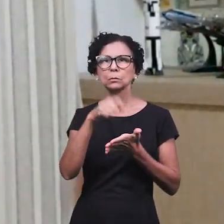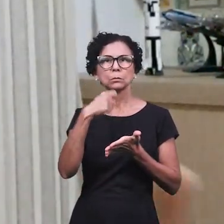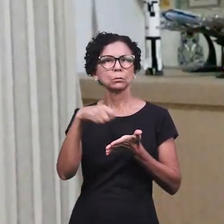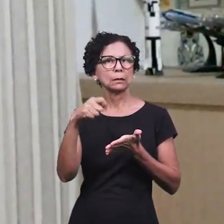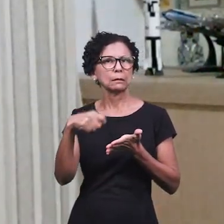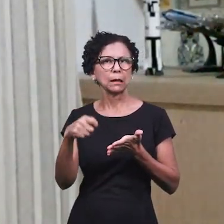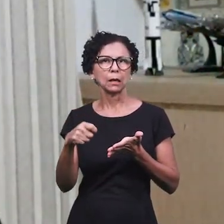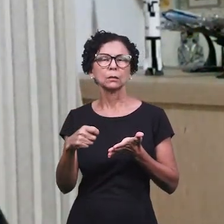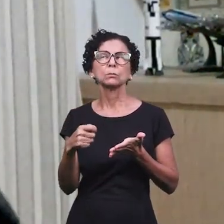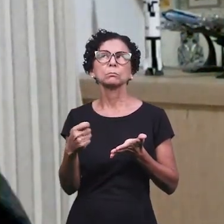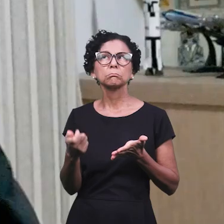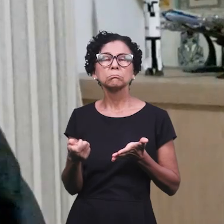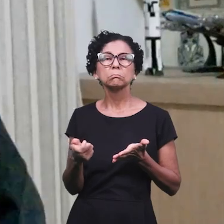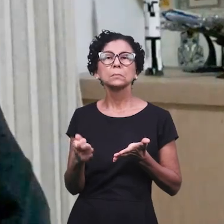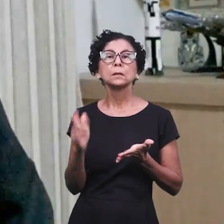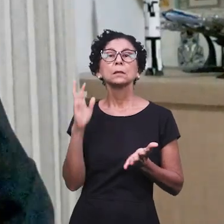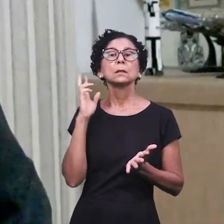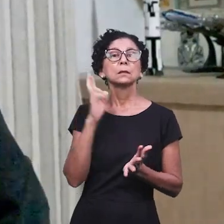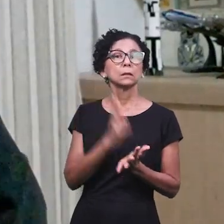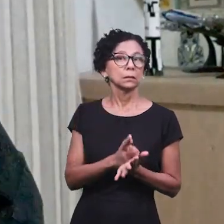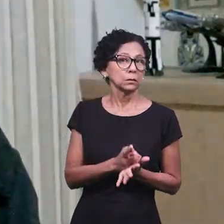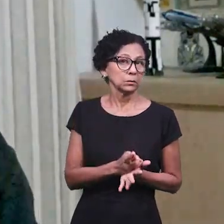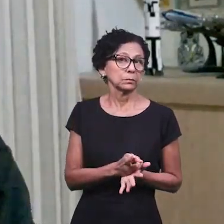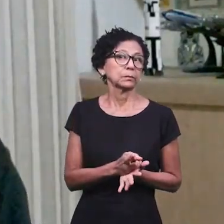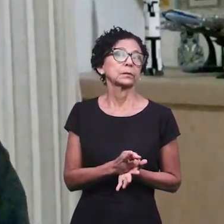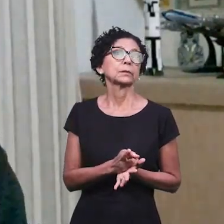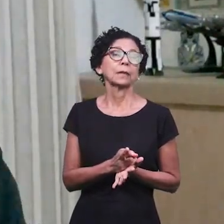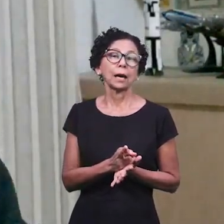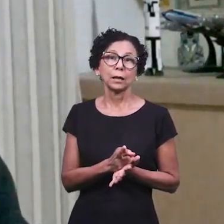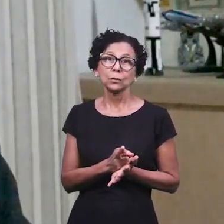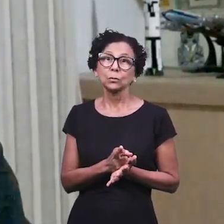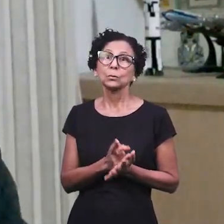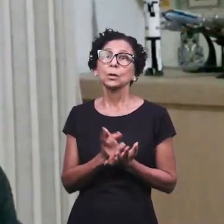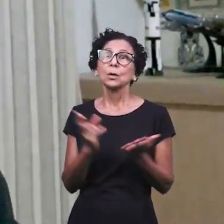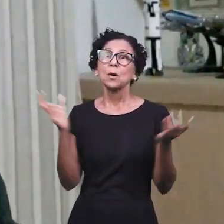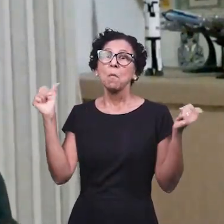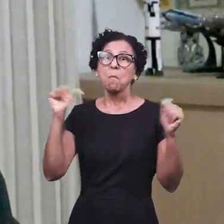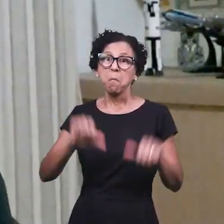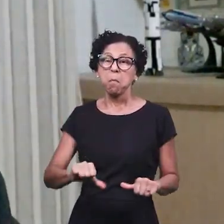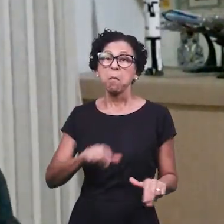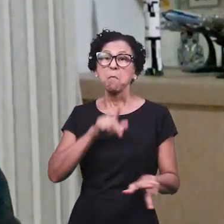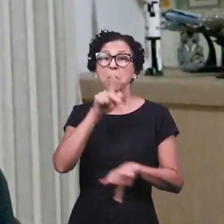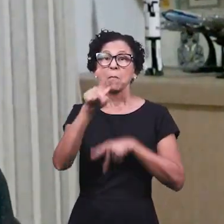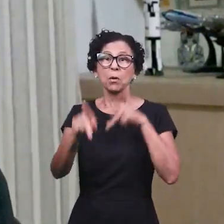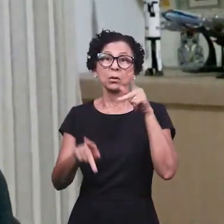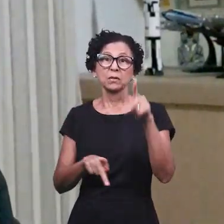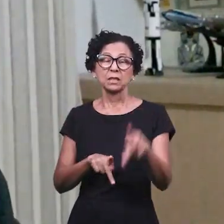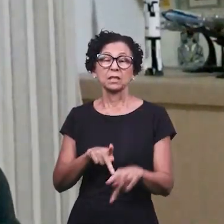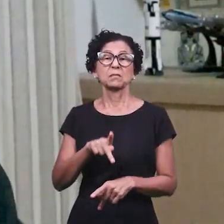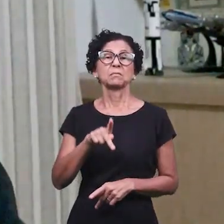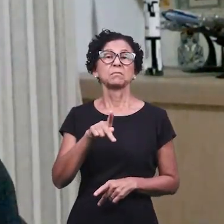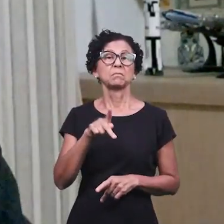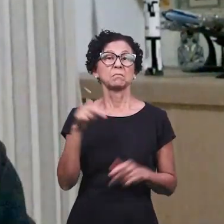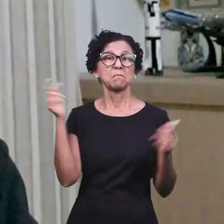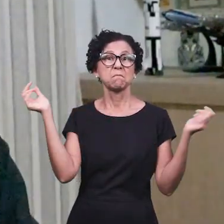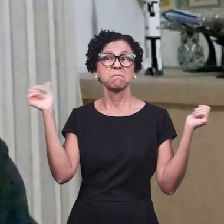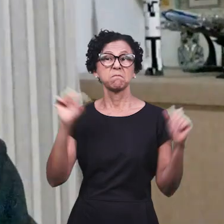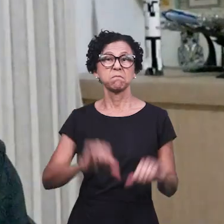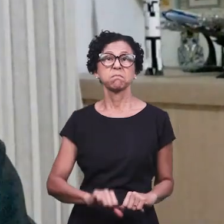1859. Foi tudo registrado, né, naquela época, e os efeitos que isso causou para a população naquela época. Então foi em